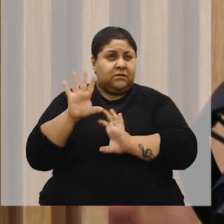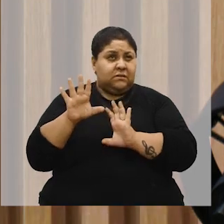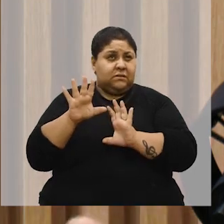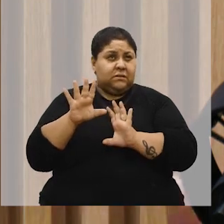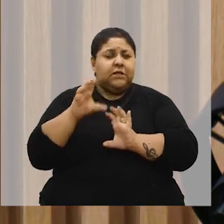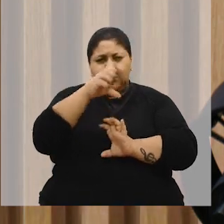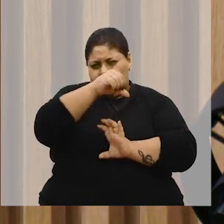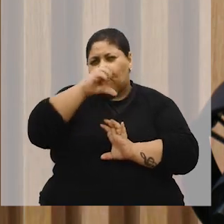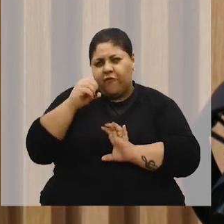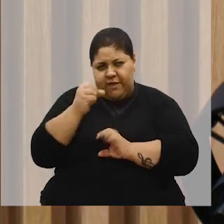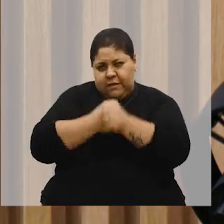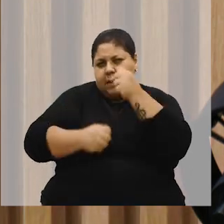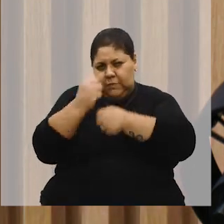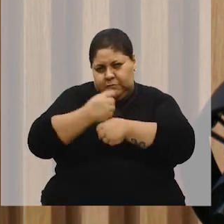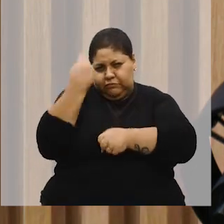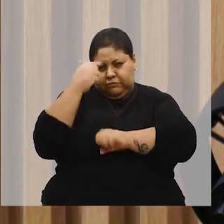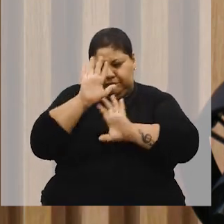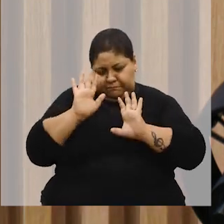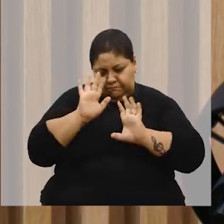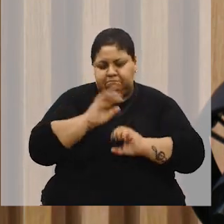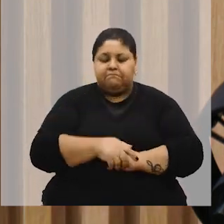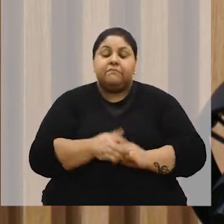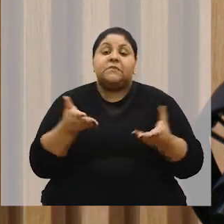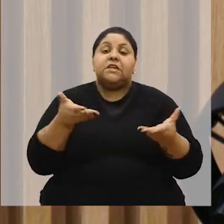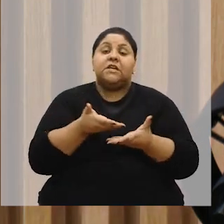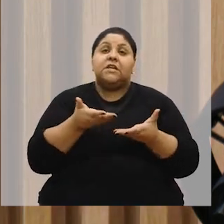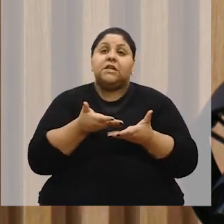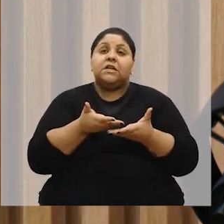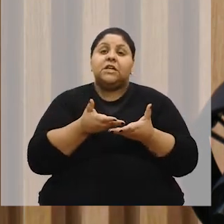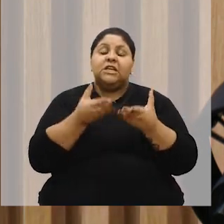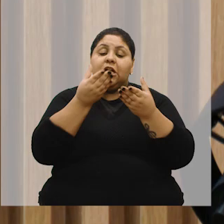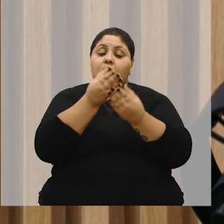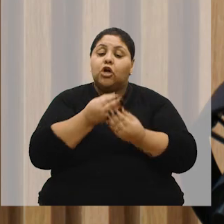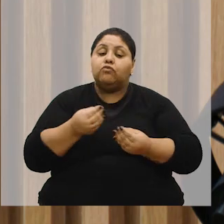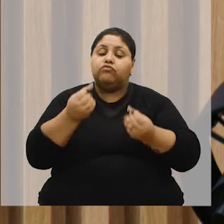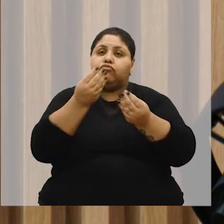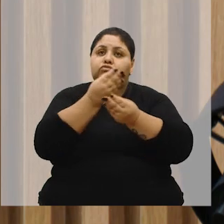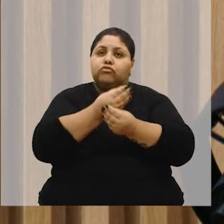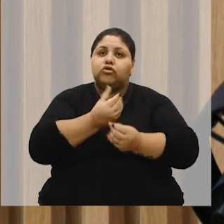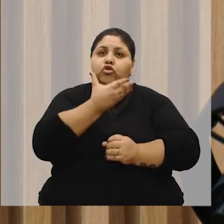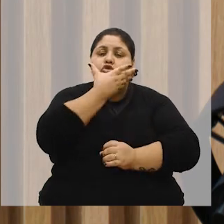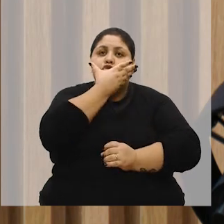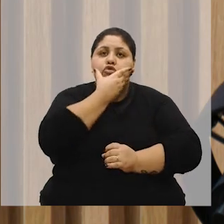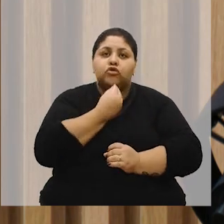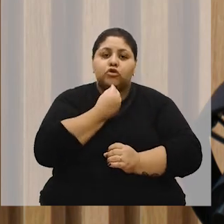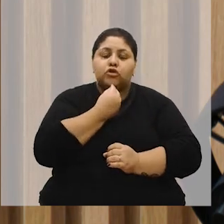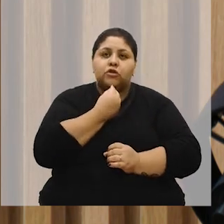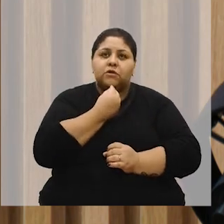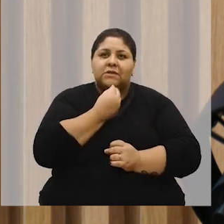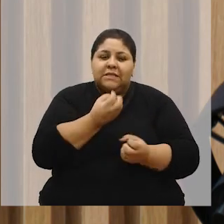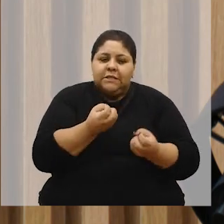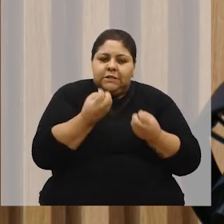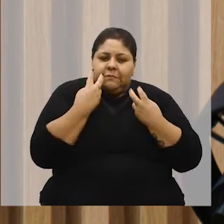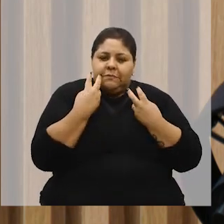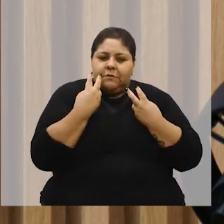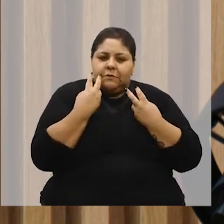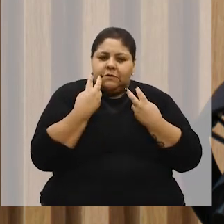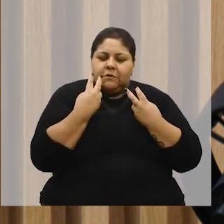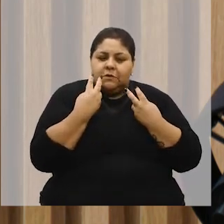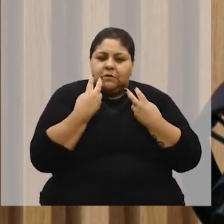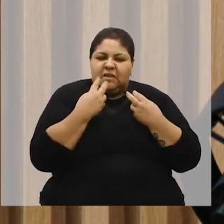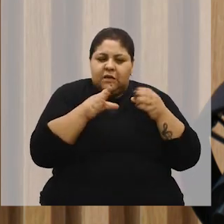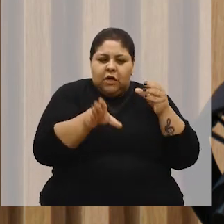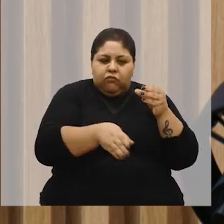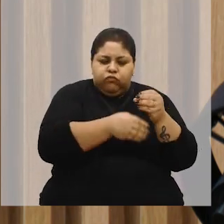arredondar para 90 e dar um pouquinho menos. Já existiu a sensibilidade dos homens de perceber que aquele monte